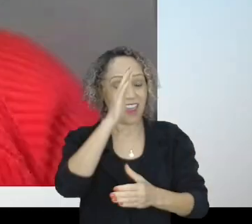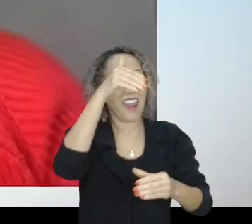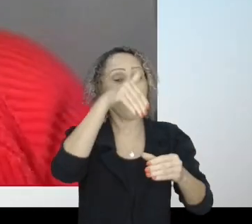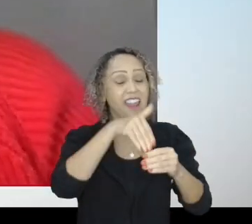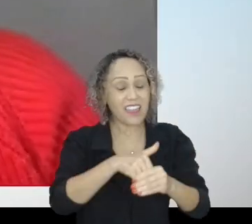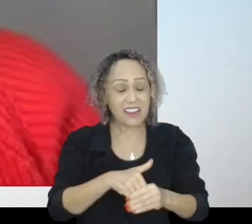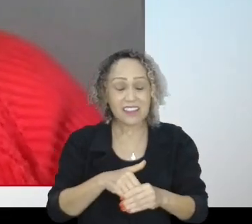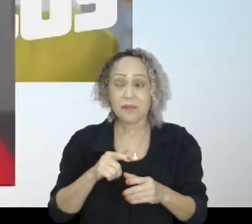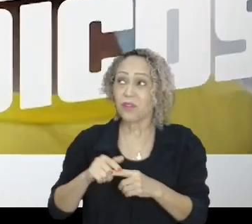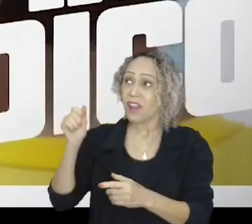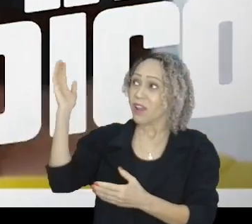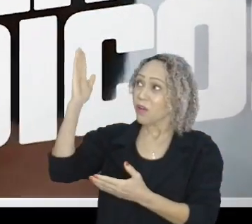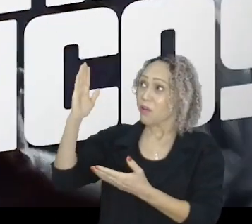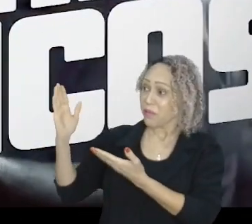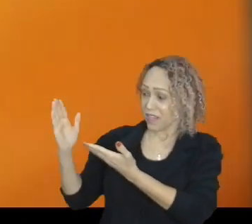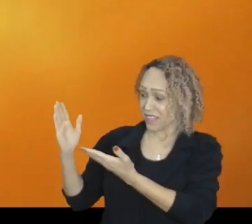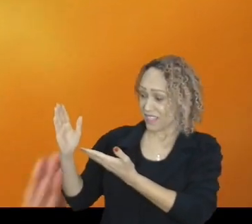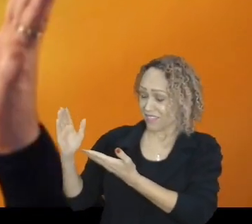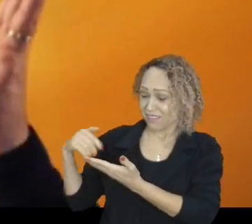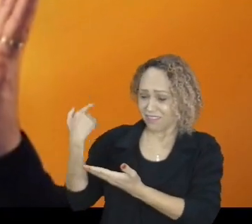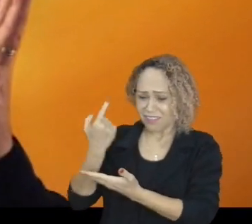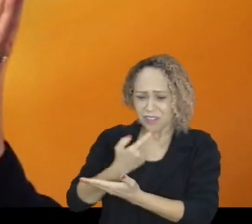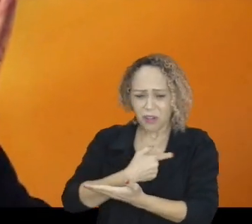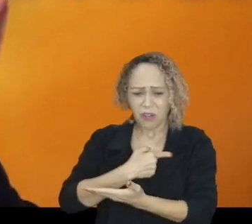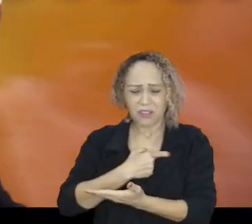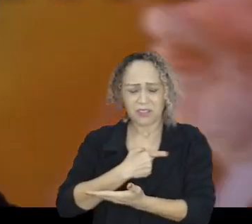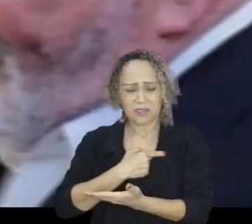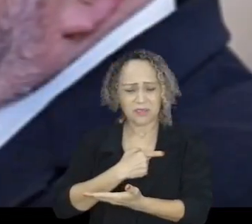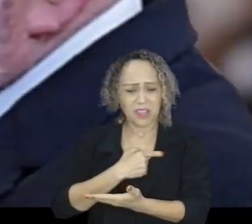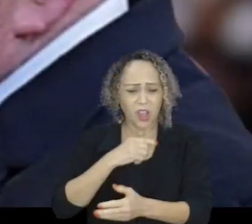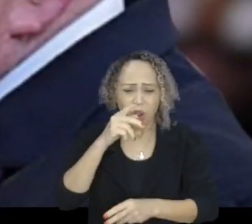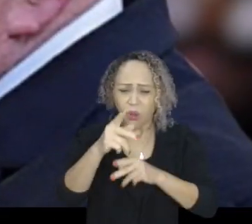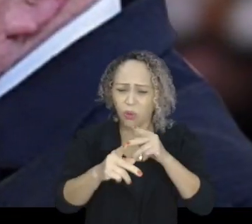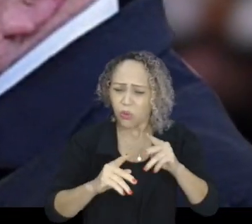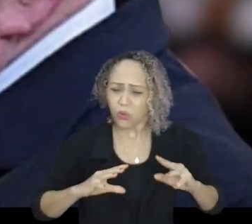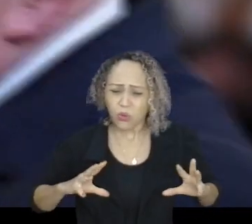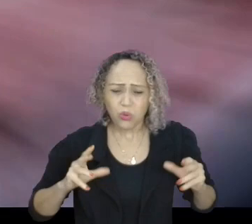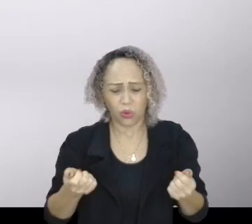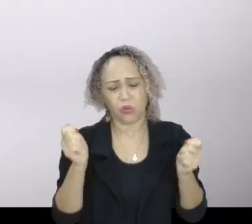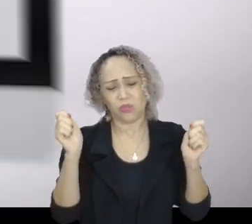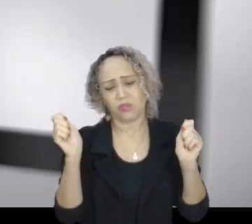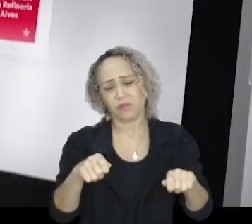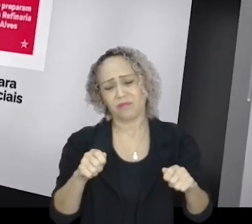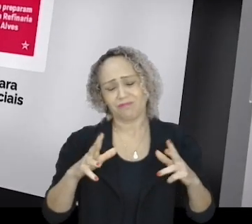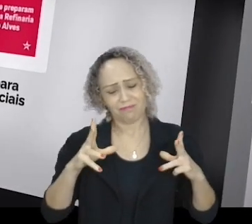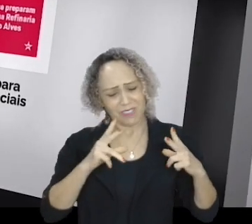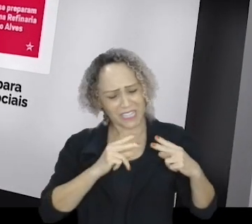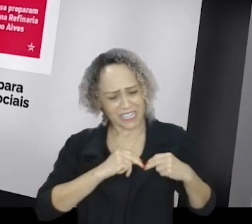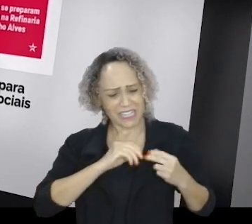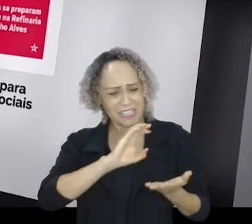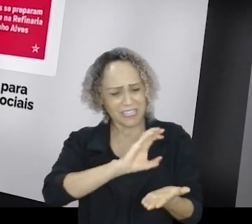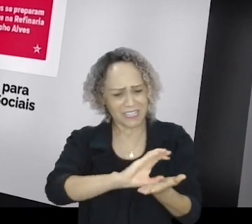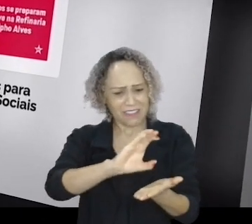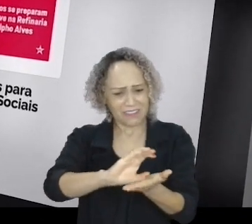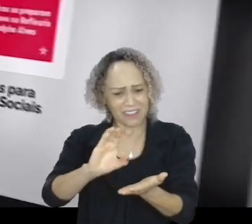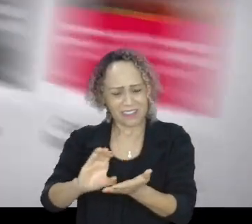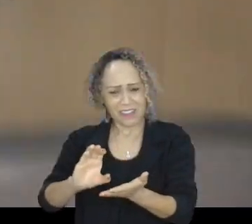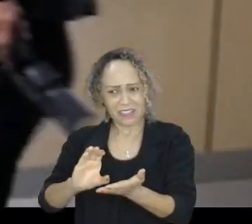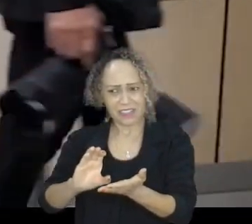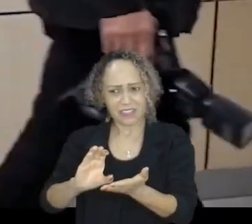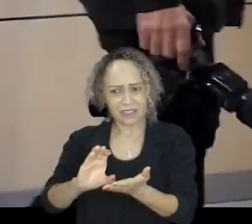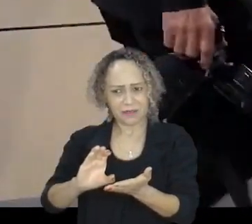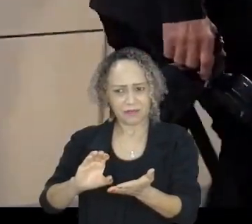gente, todo mundo merece investimento. Para quem já é da casa, siga em sintonia com a